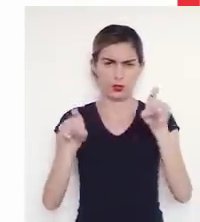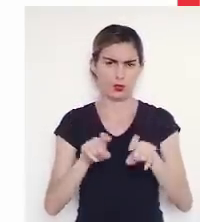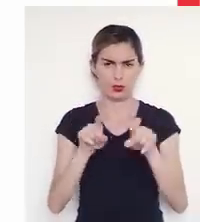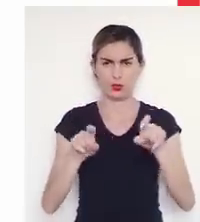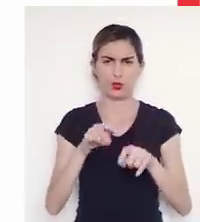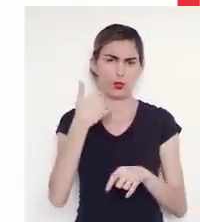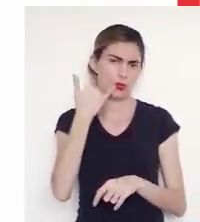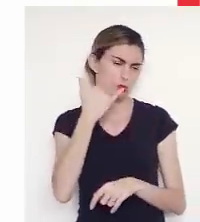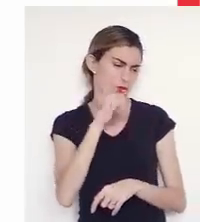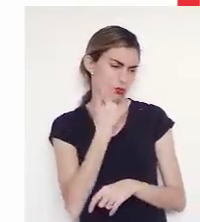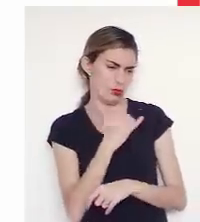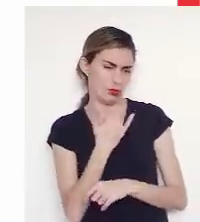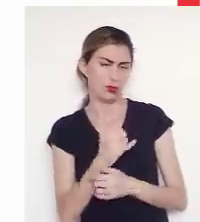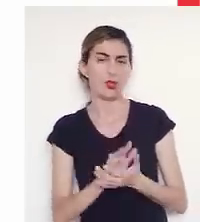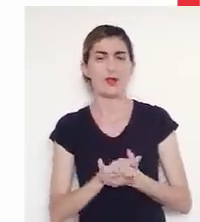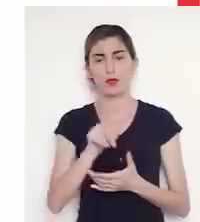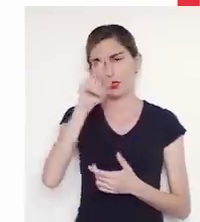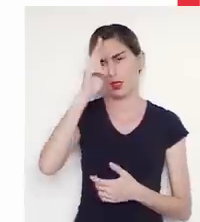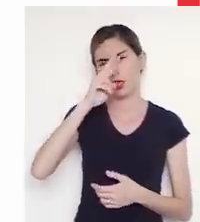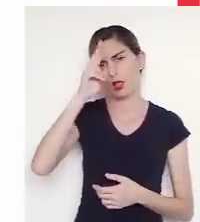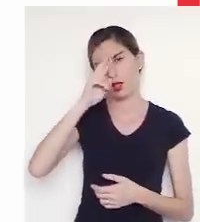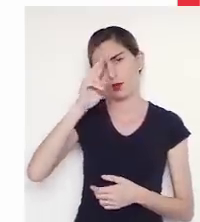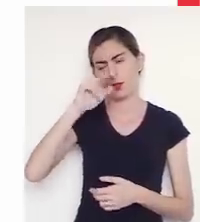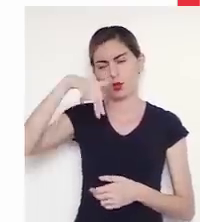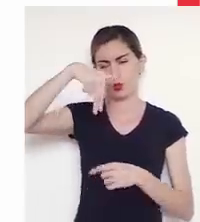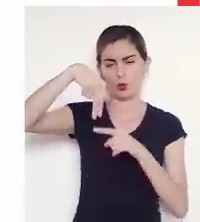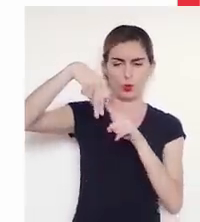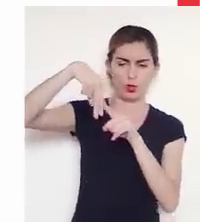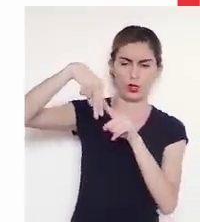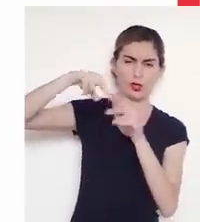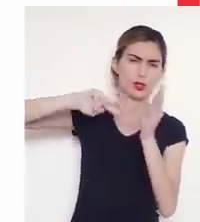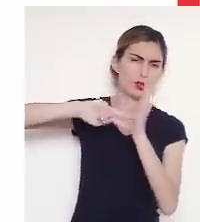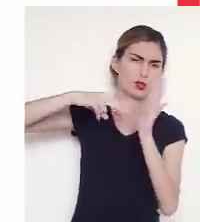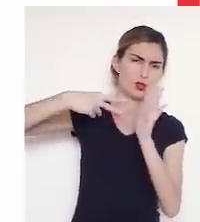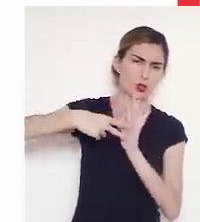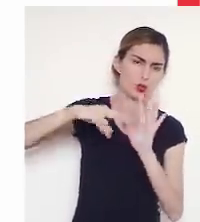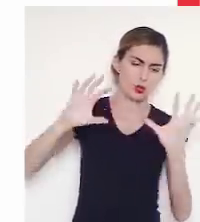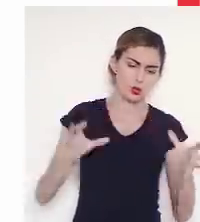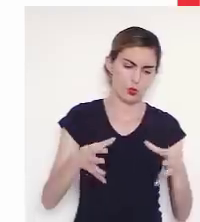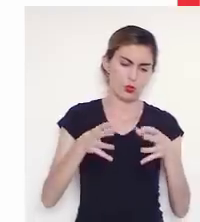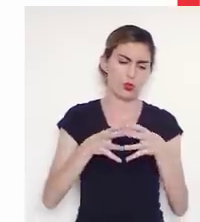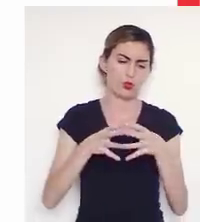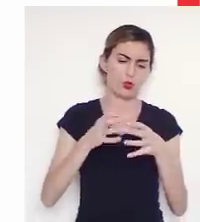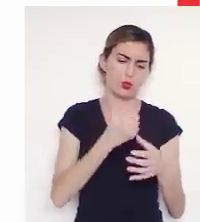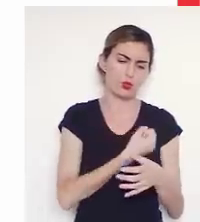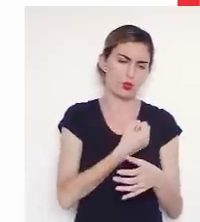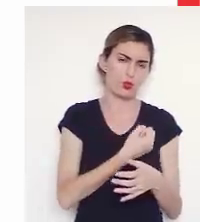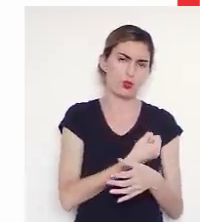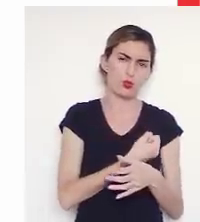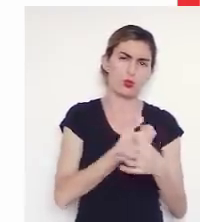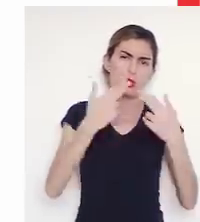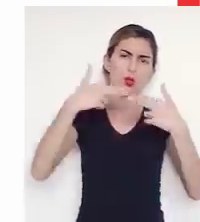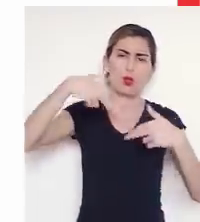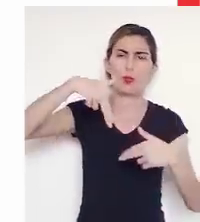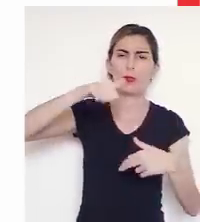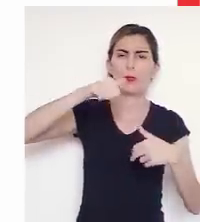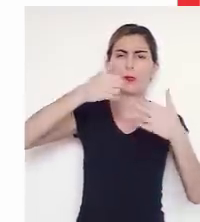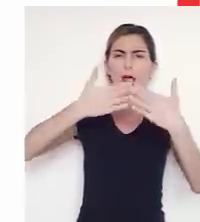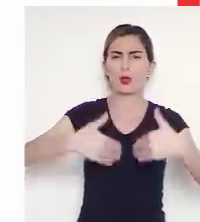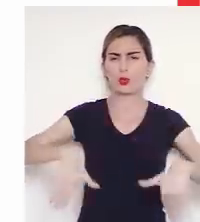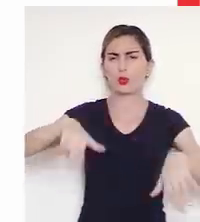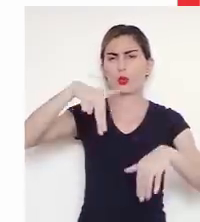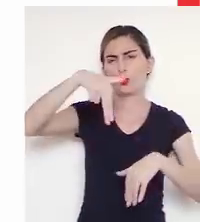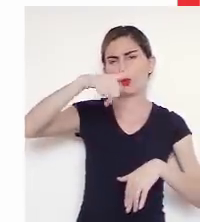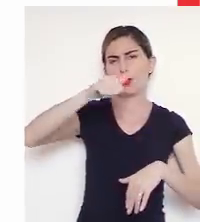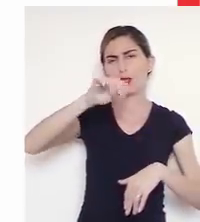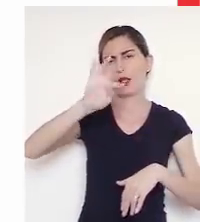do seu smartphone, você deve estar lembrado que o n significa o conjunto dos números naturais, que vai